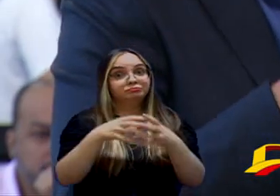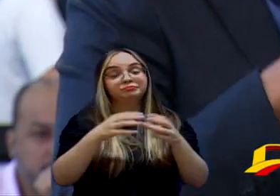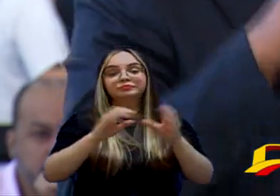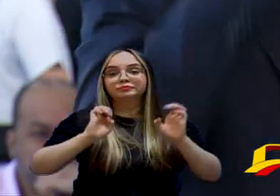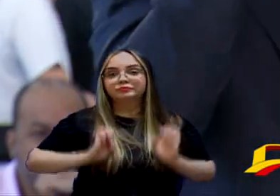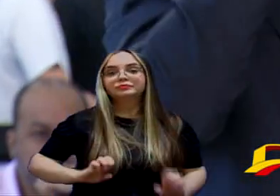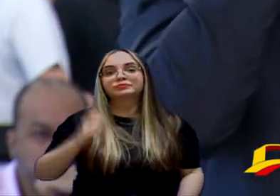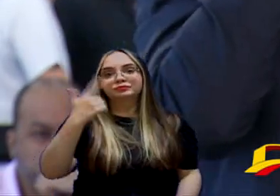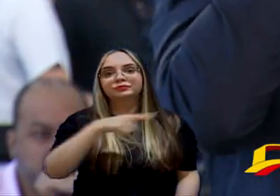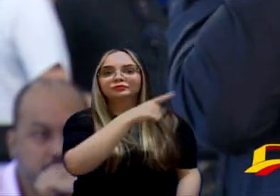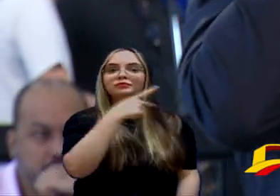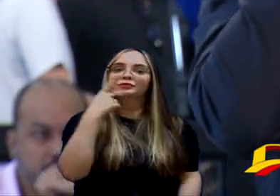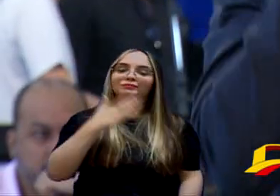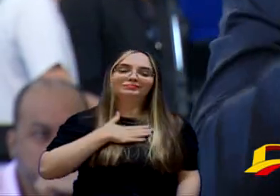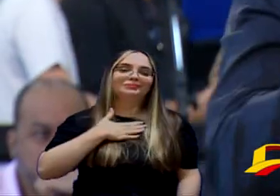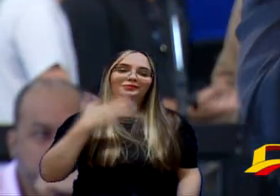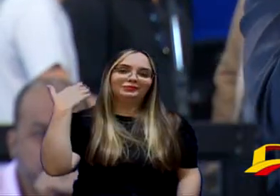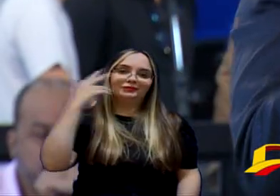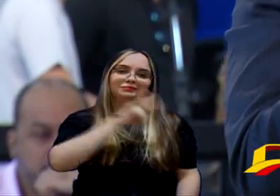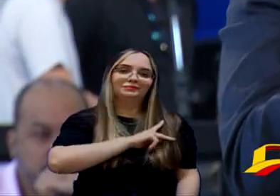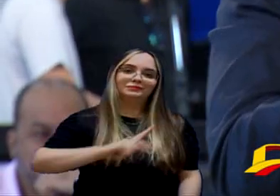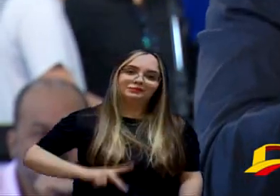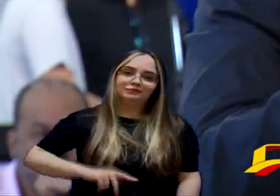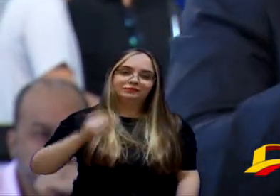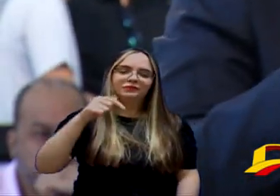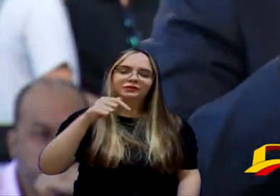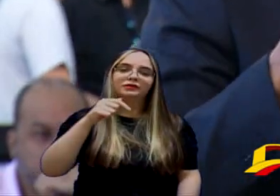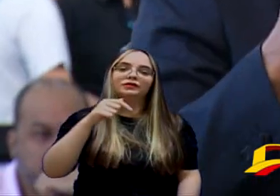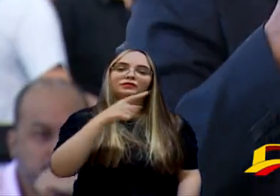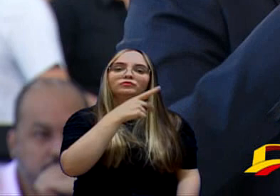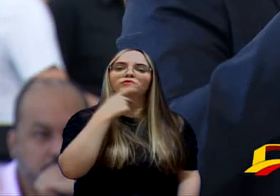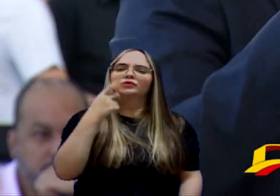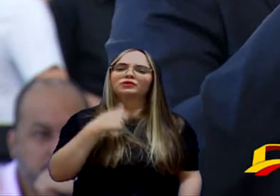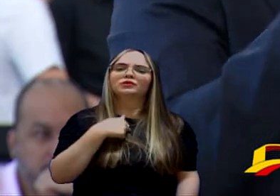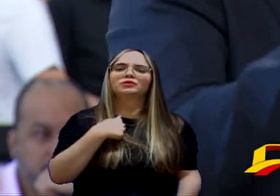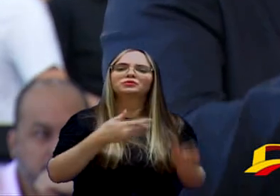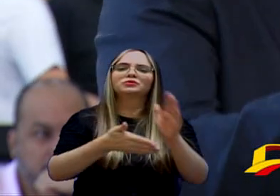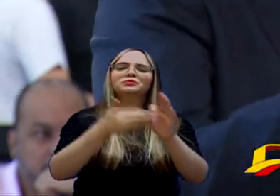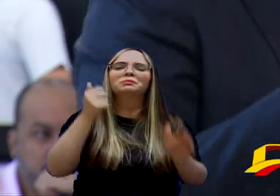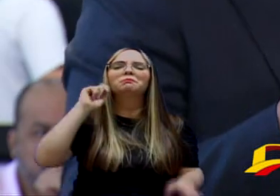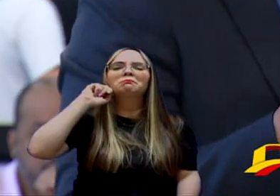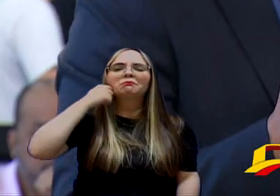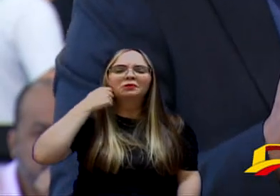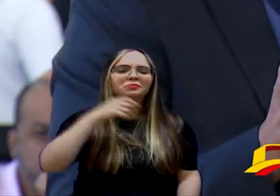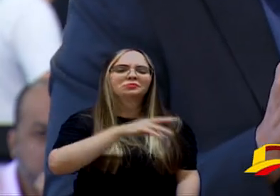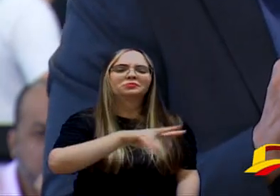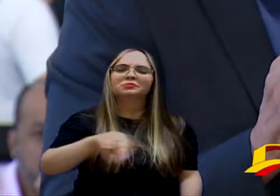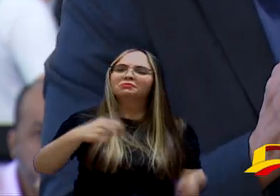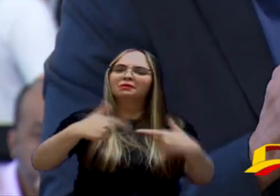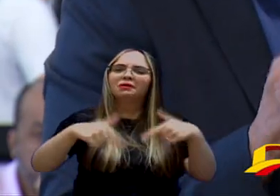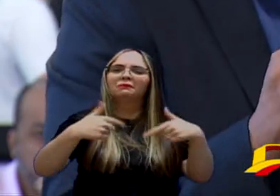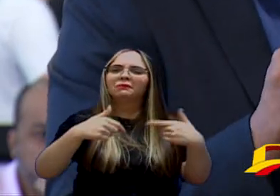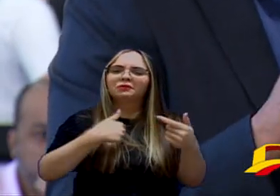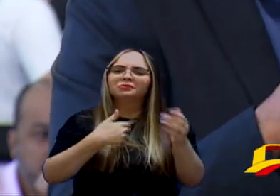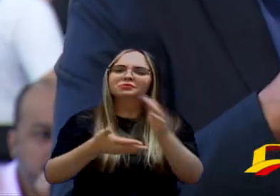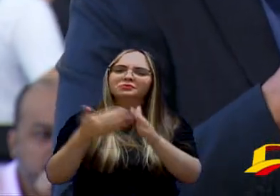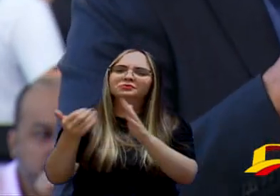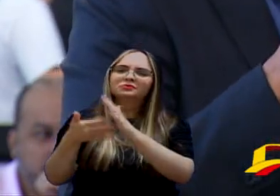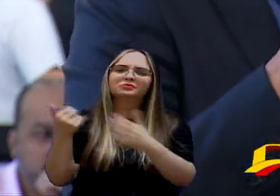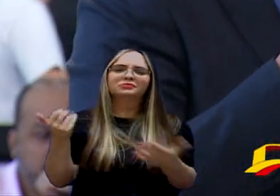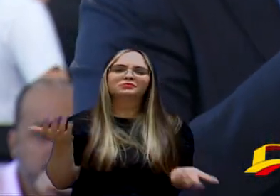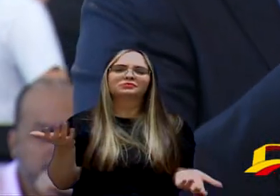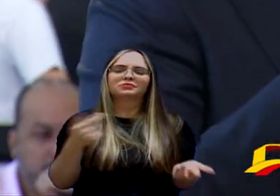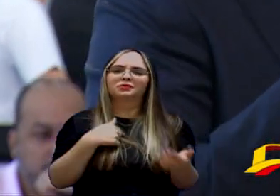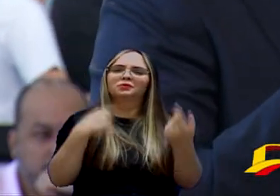que a vereadora falou que enquanto Presidente eu vou pegar a fala direitinho tirei os pães dos funcionários né desta casa